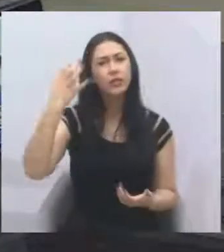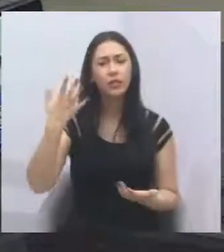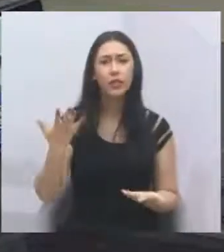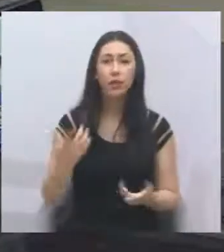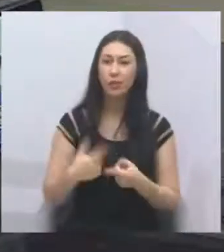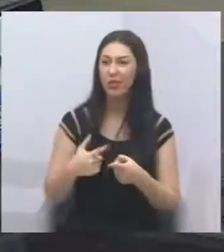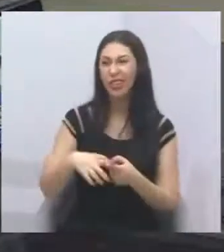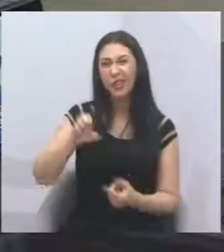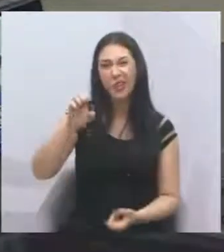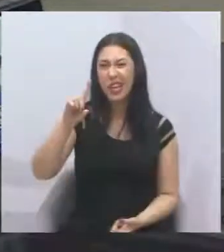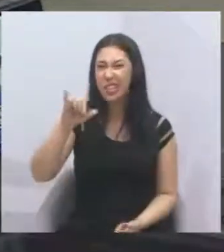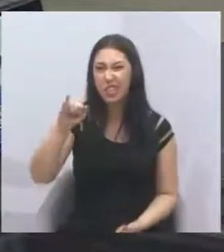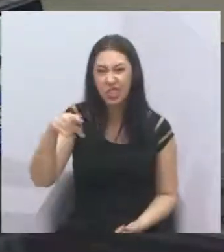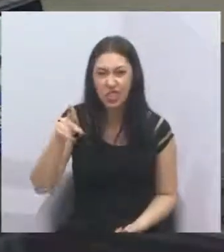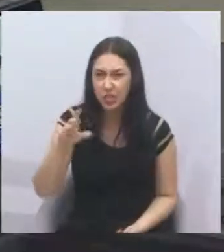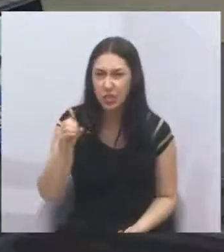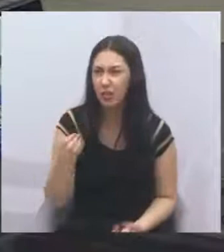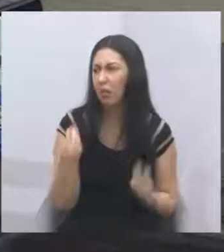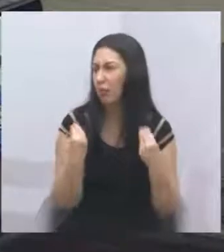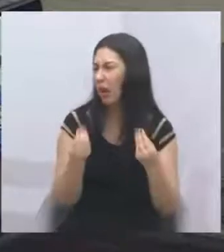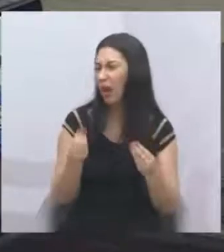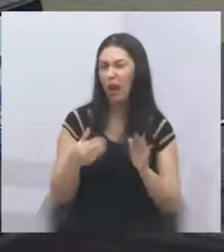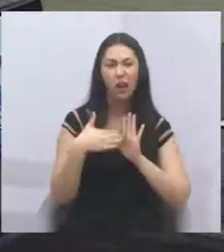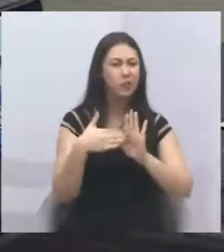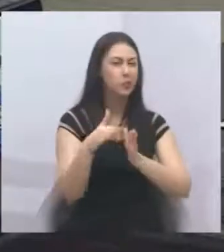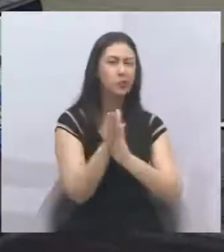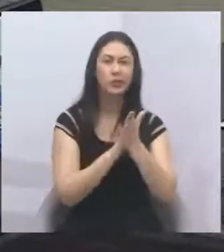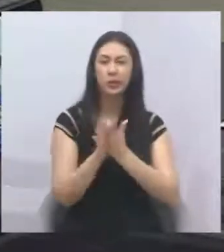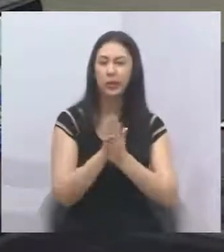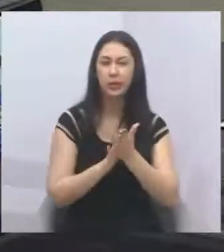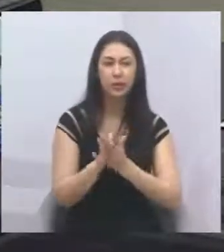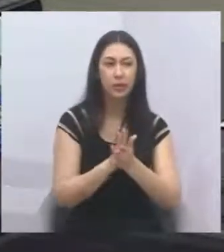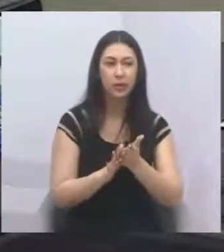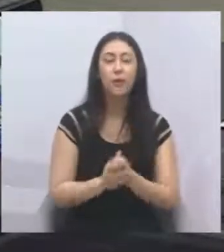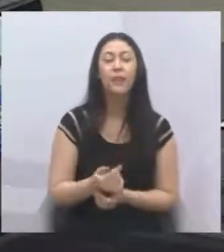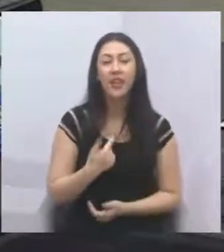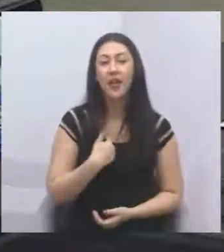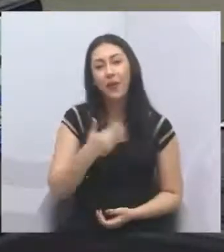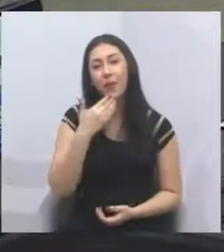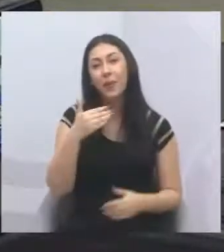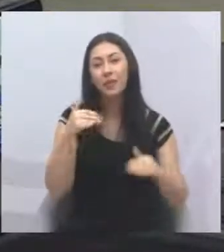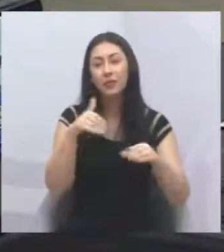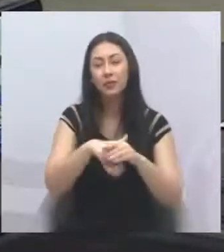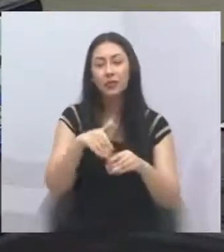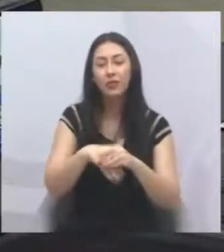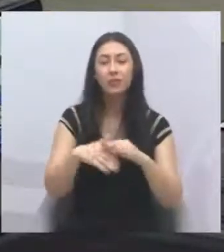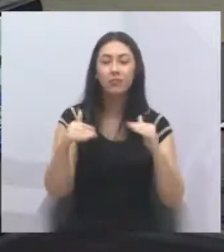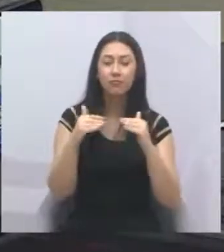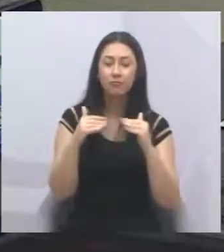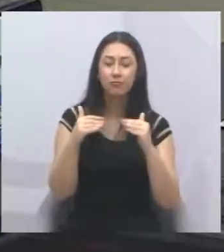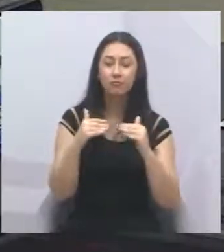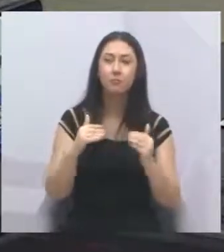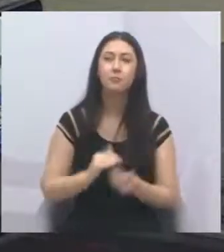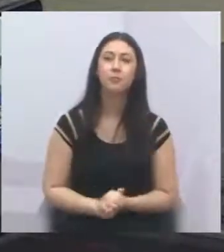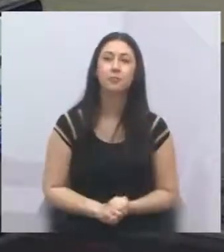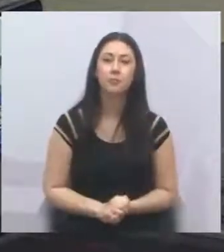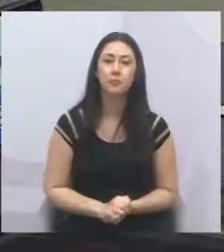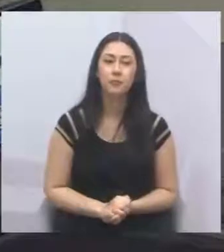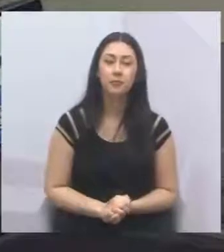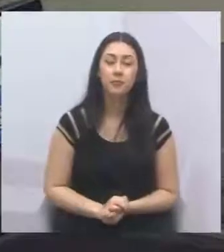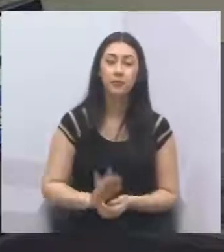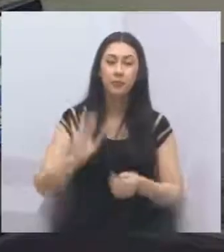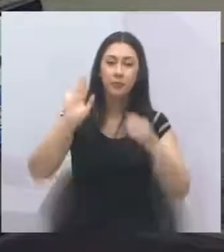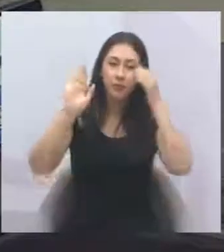Edim, pelo amor de Deus, está difícil com ele aqui. Eu peço o voto favorável dos vereadores.